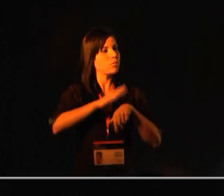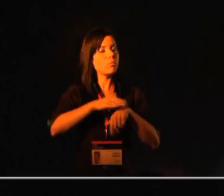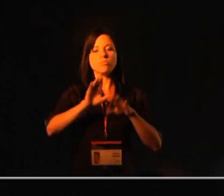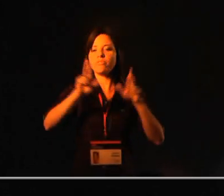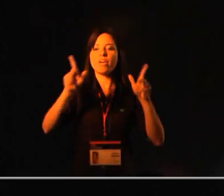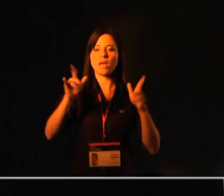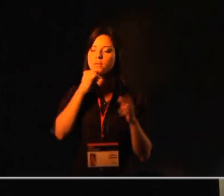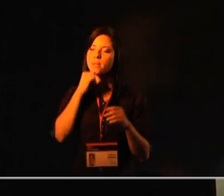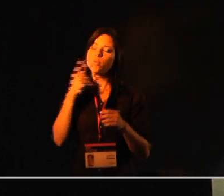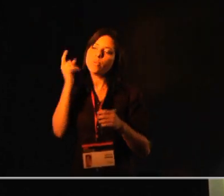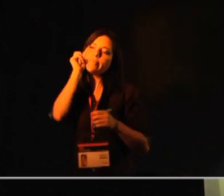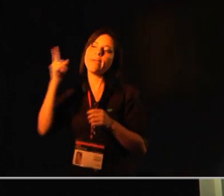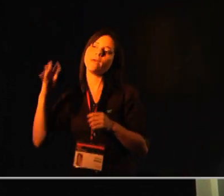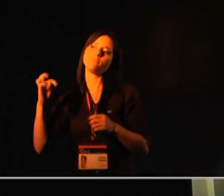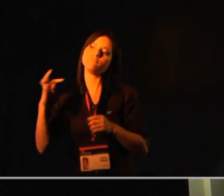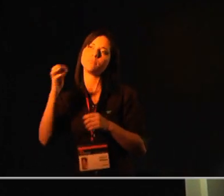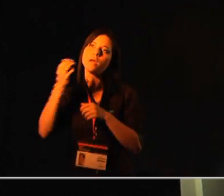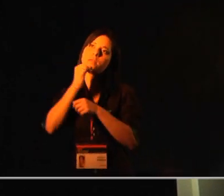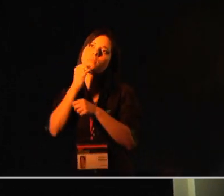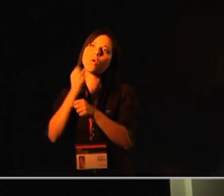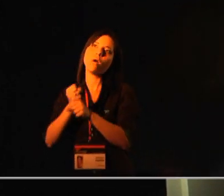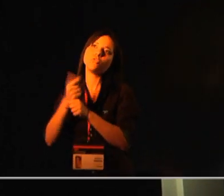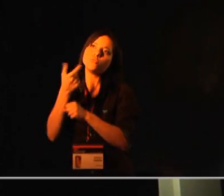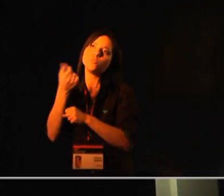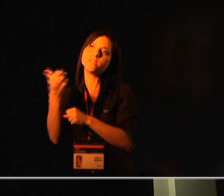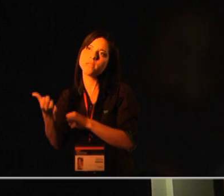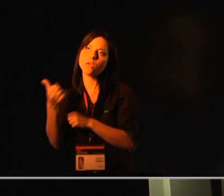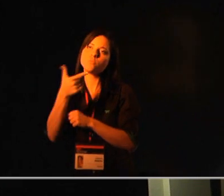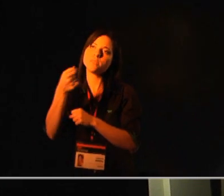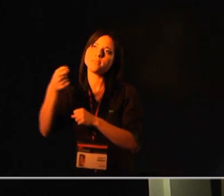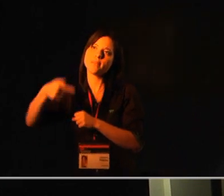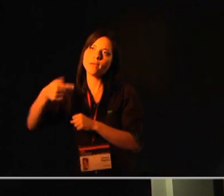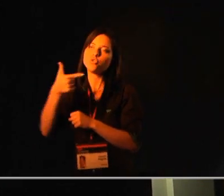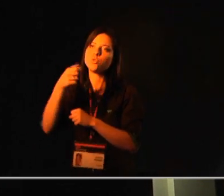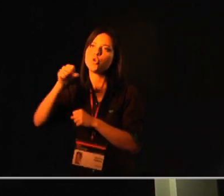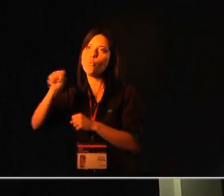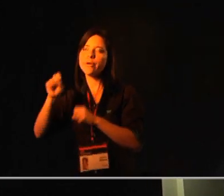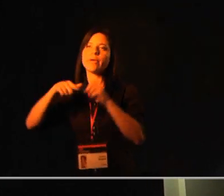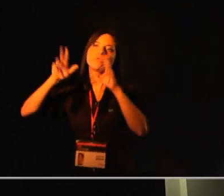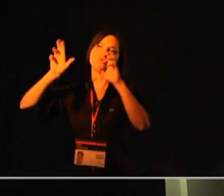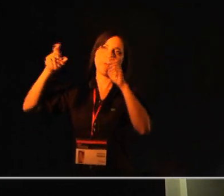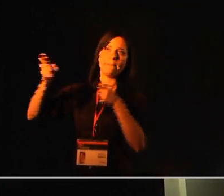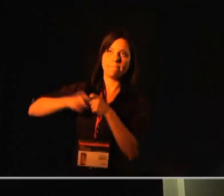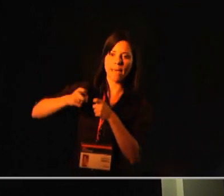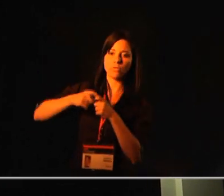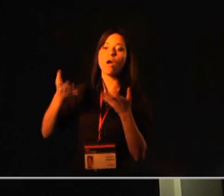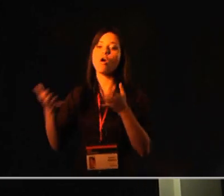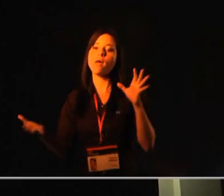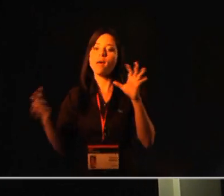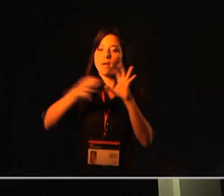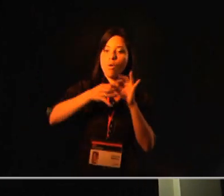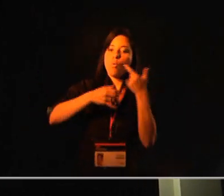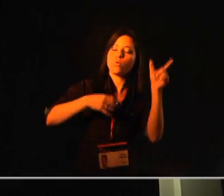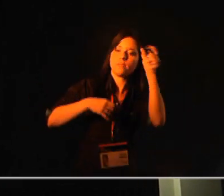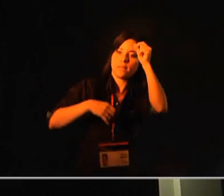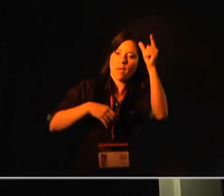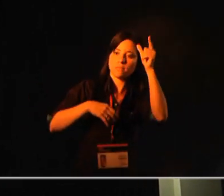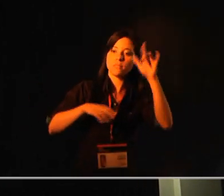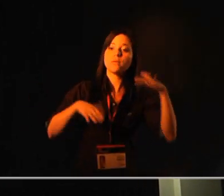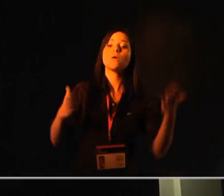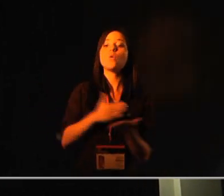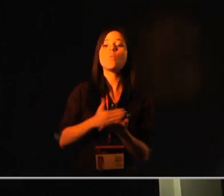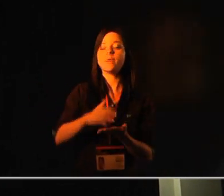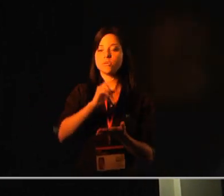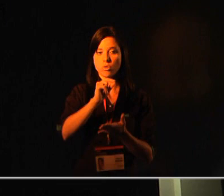que eu tuitei em 2006, 2007, 2008, que é sobre médicos, se associa agora a uma outra ideia. E aí eu